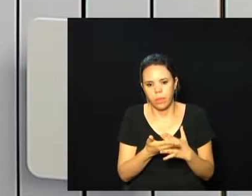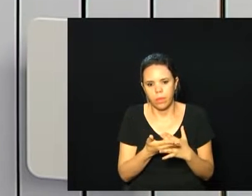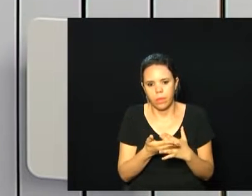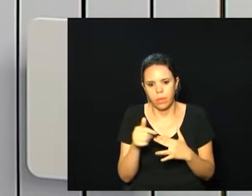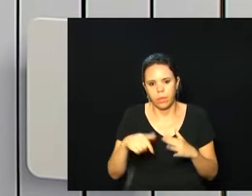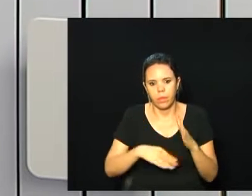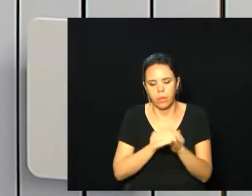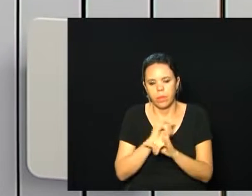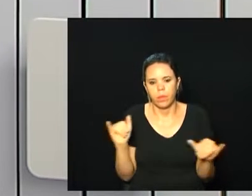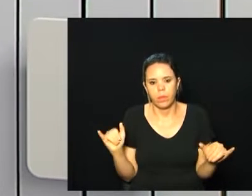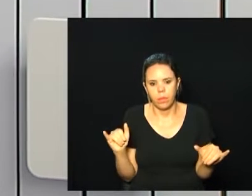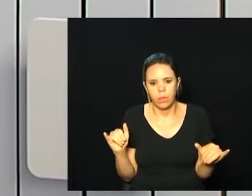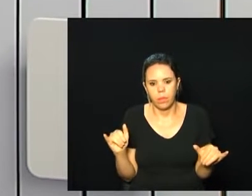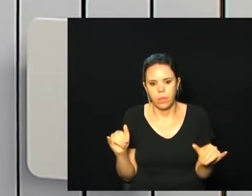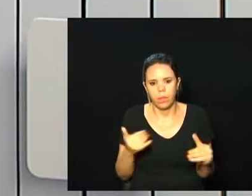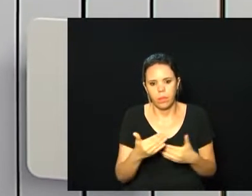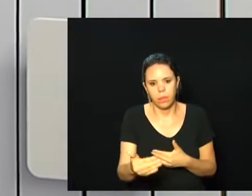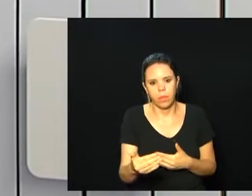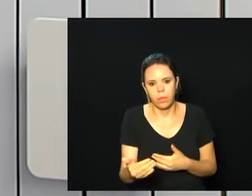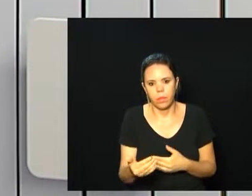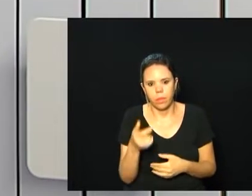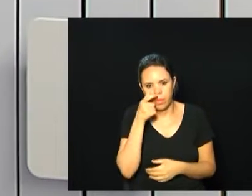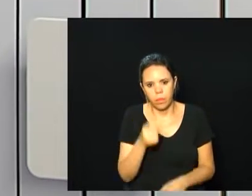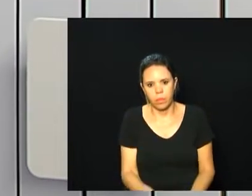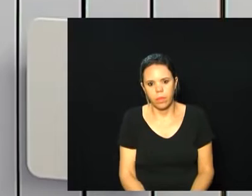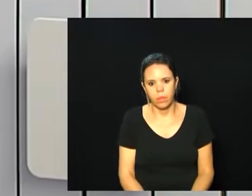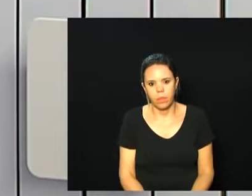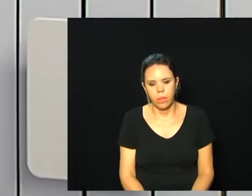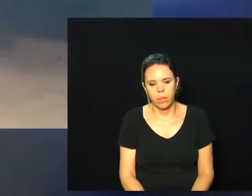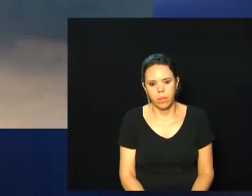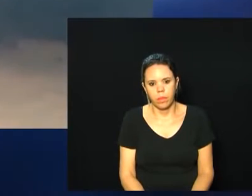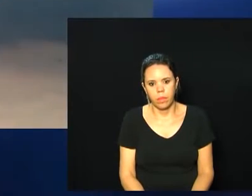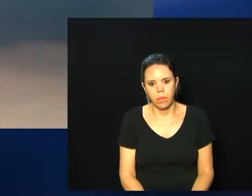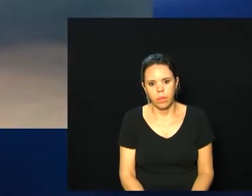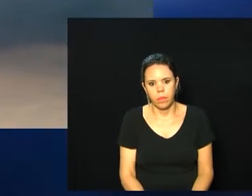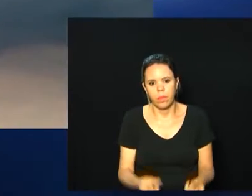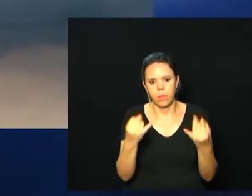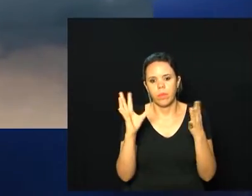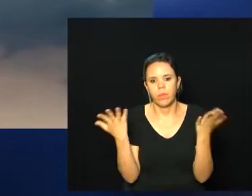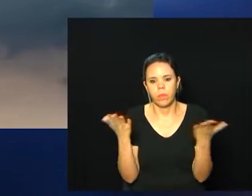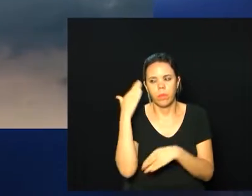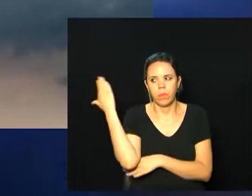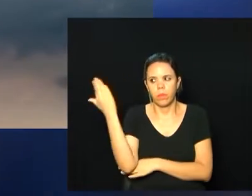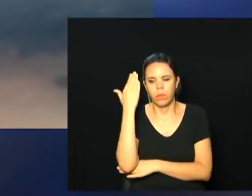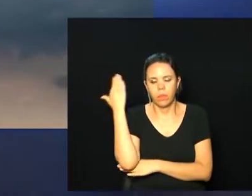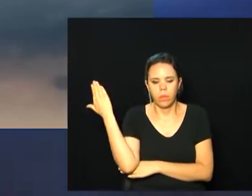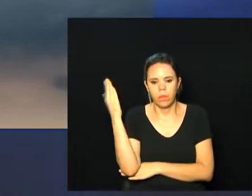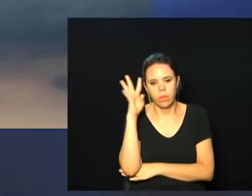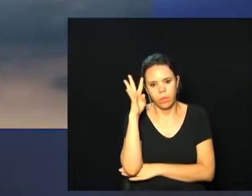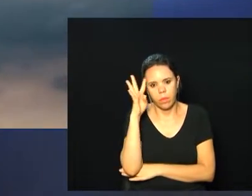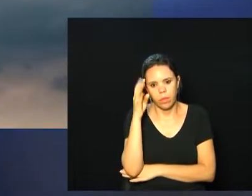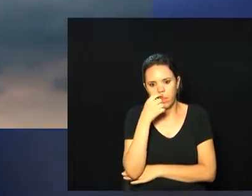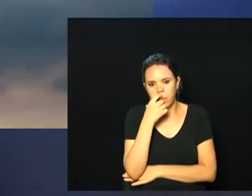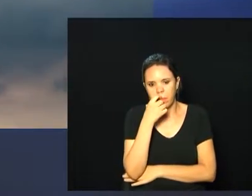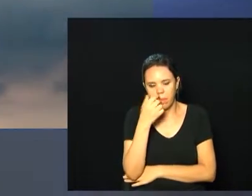aqui no Câmara Notícia. No próximo bloco você vai ver. A gente te conta como fica o tempo para esta